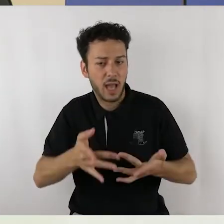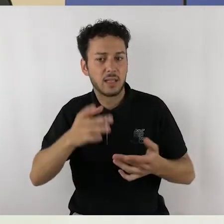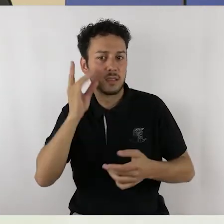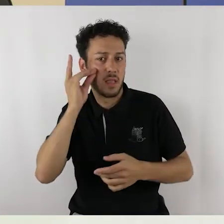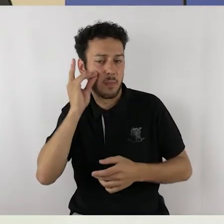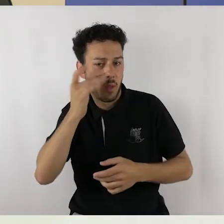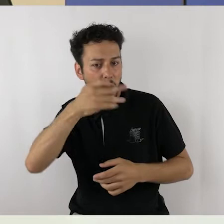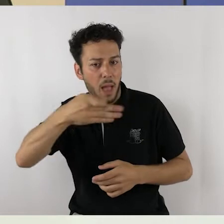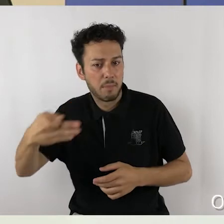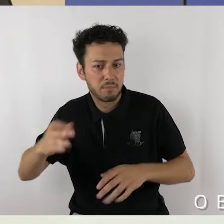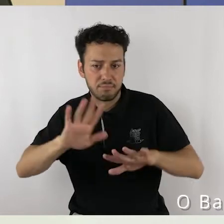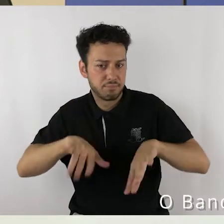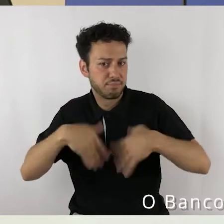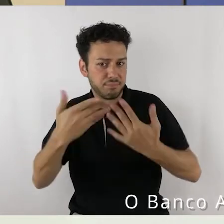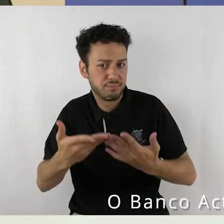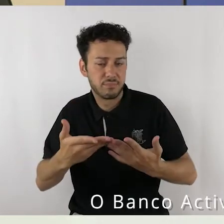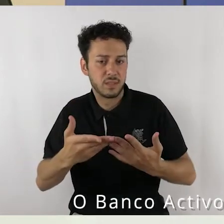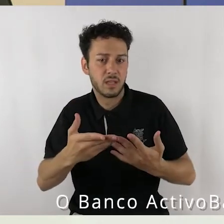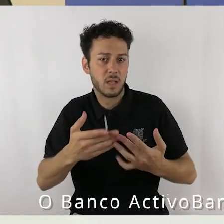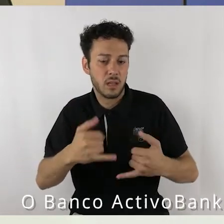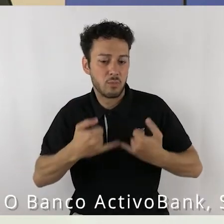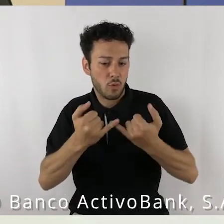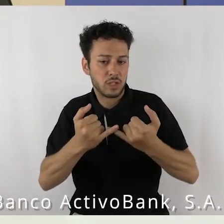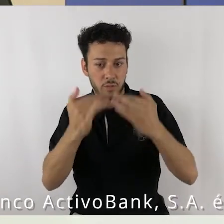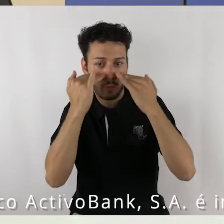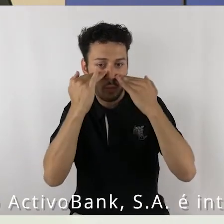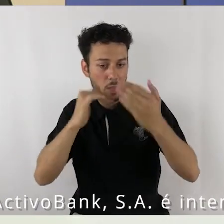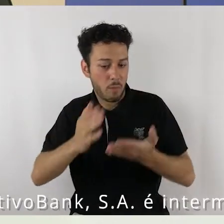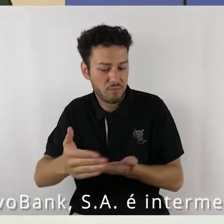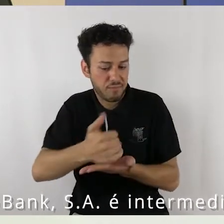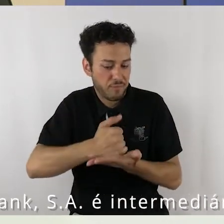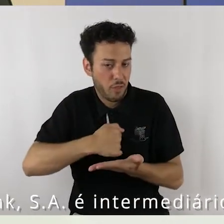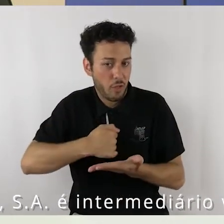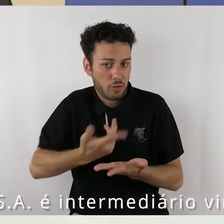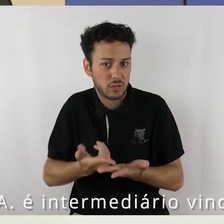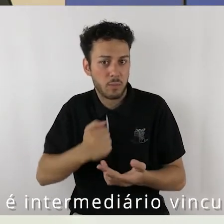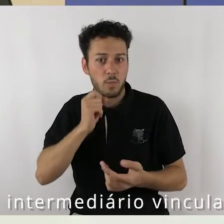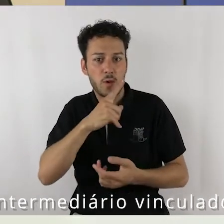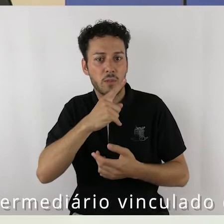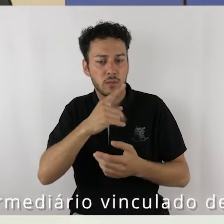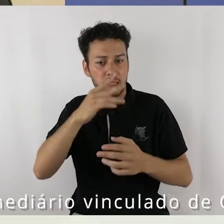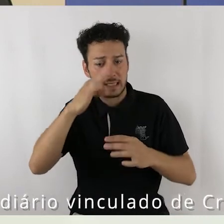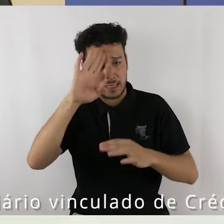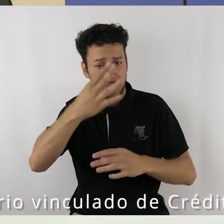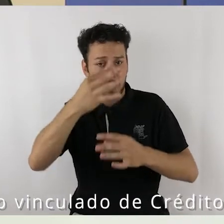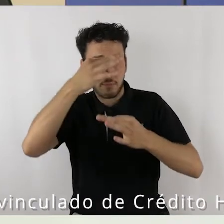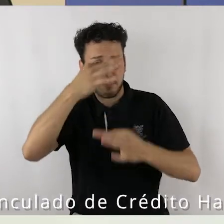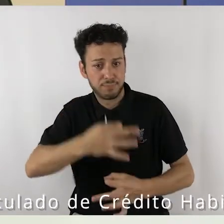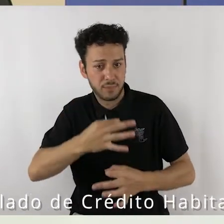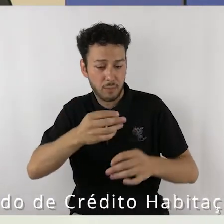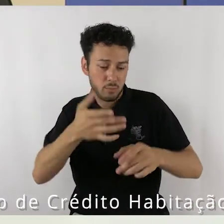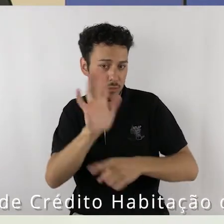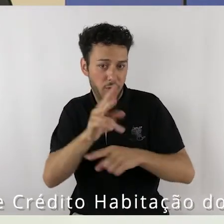site o napo e com os nossos dados podemos temos uma ferramenta